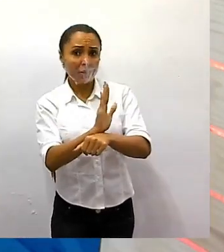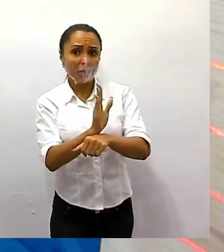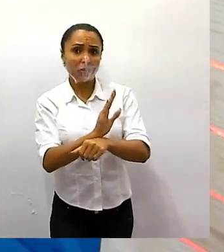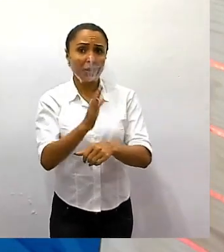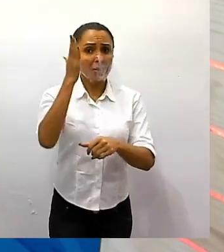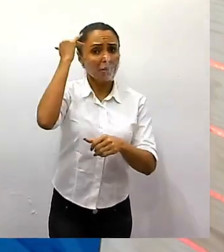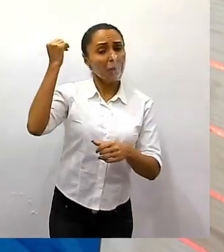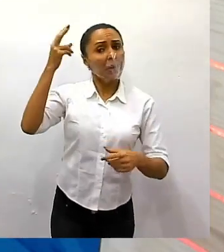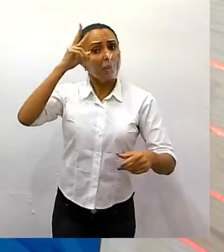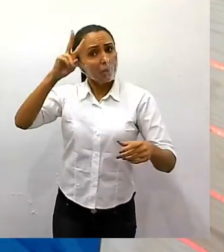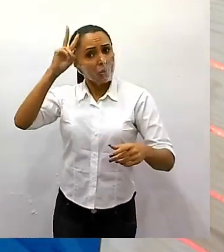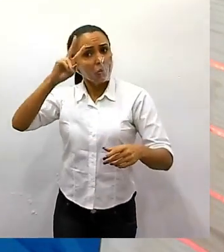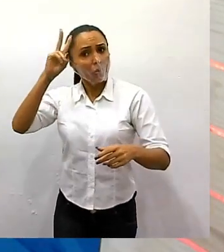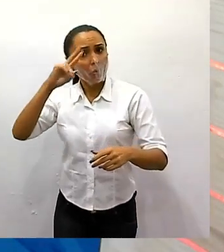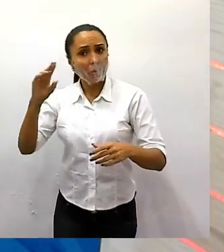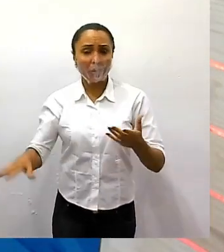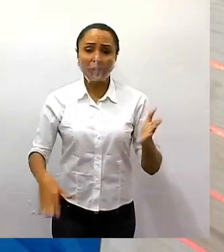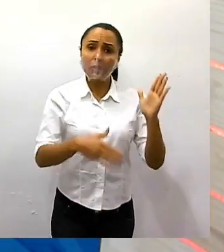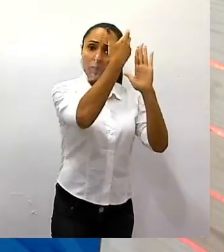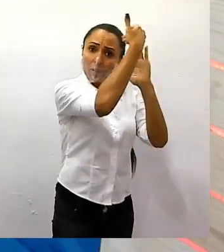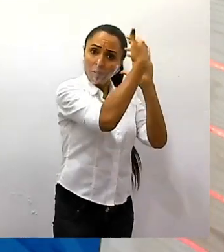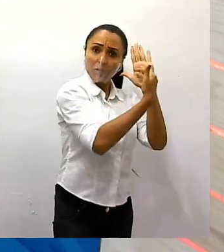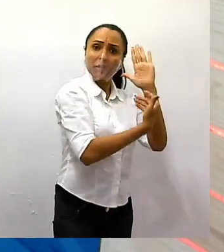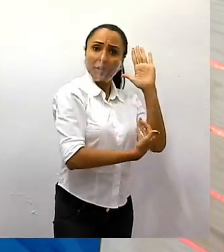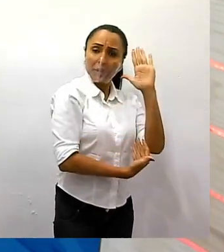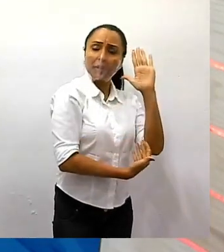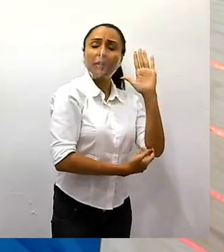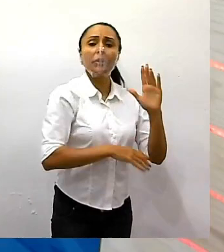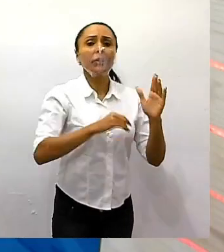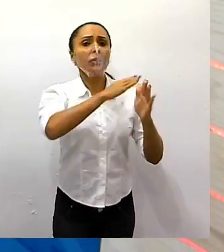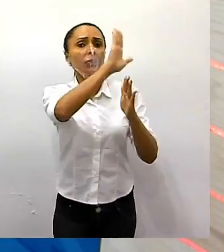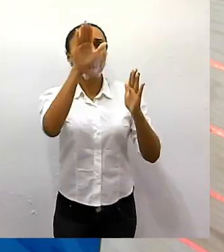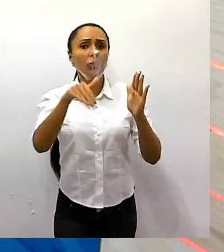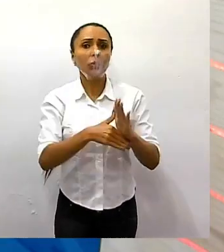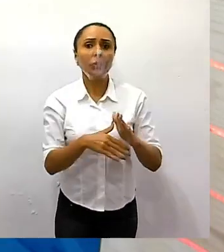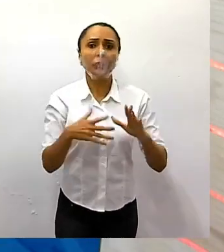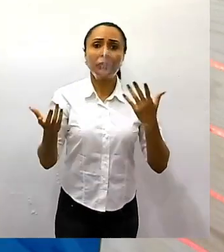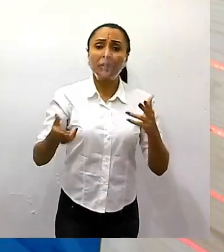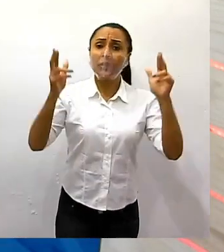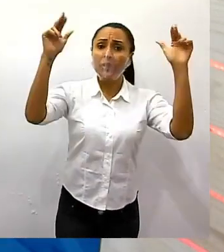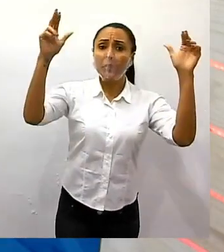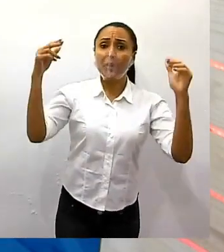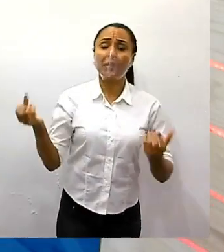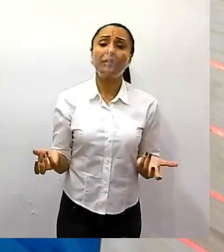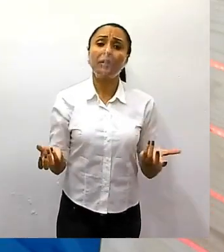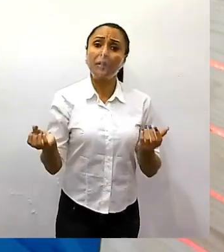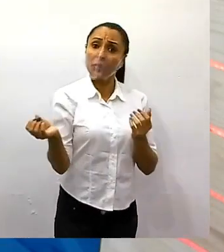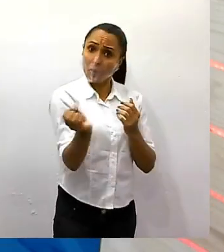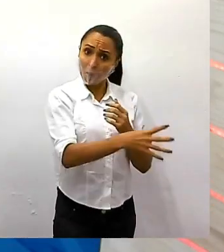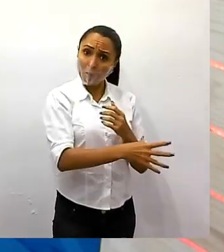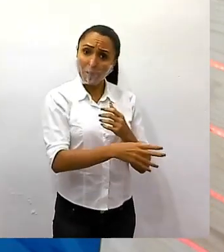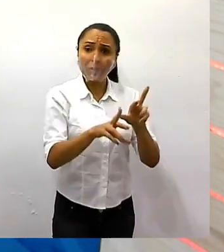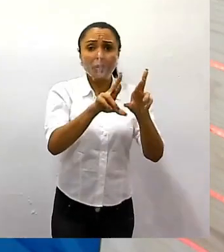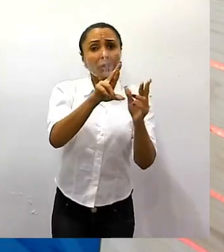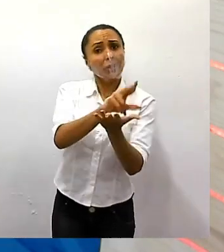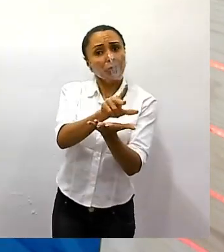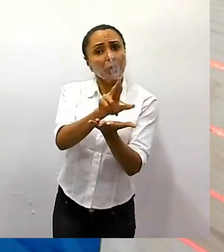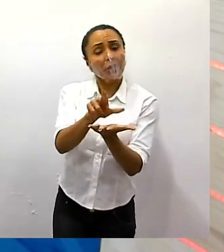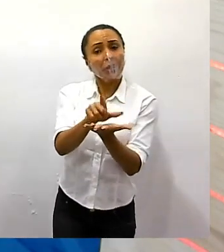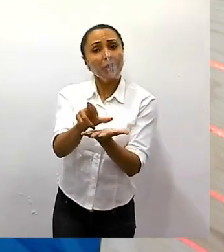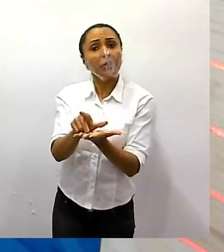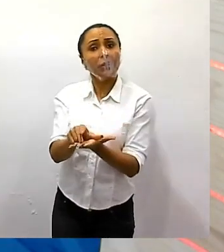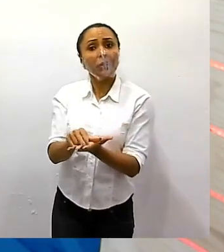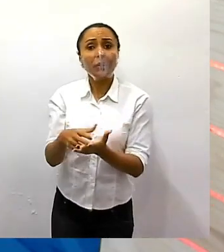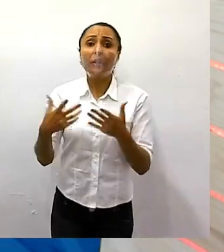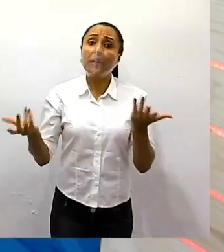saber da história deles, ver a ficha técnica, tudo isso. Então, eles abordam temáticas diferentes. Muitas delas tratam de